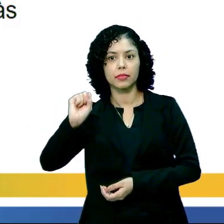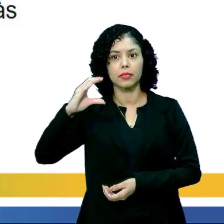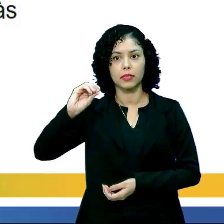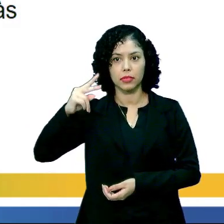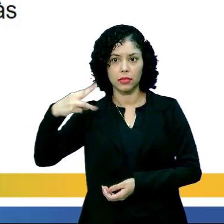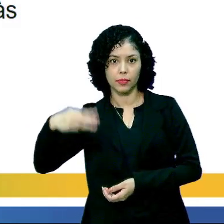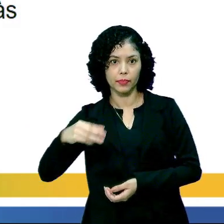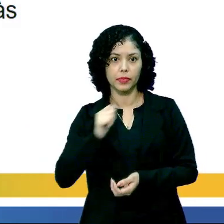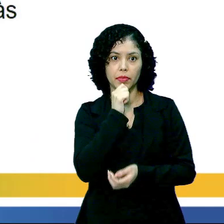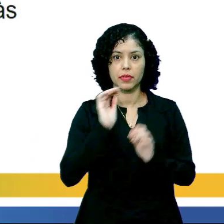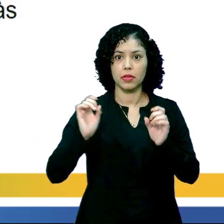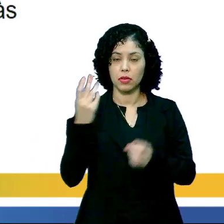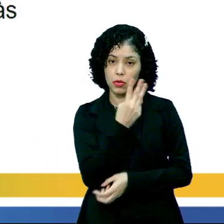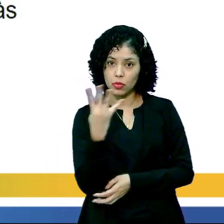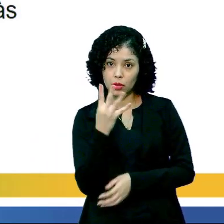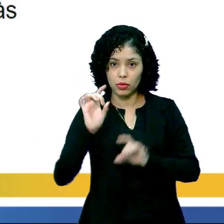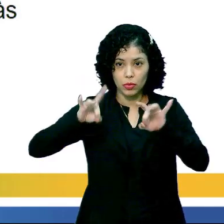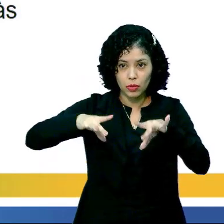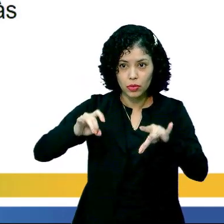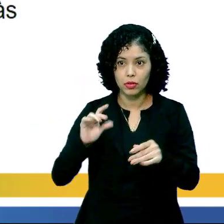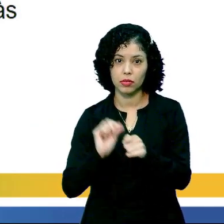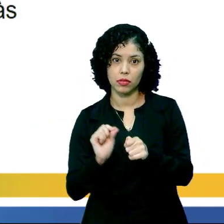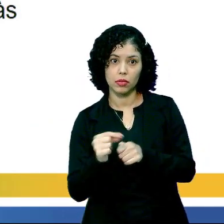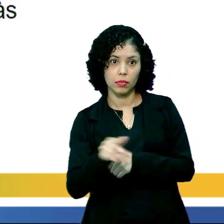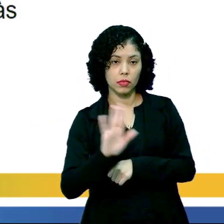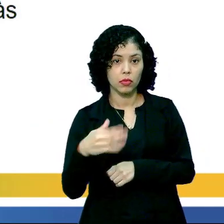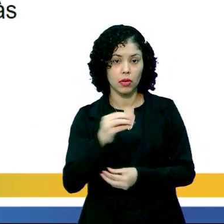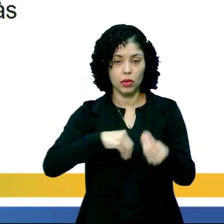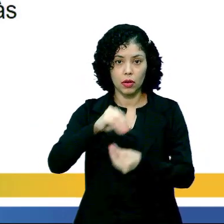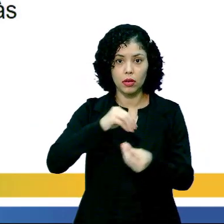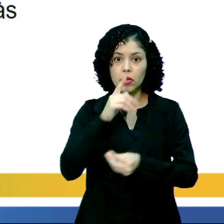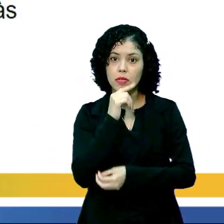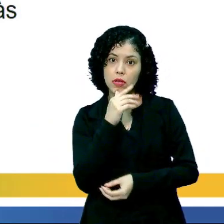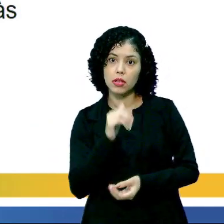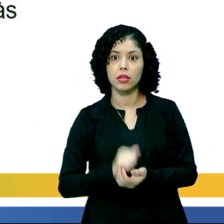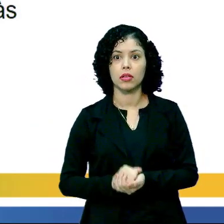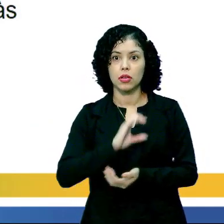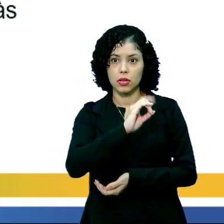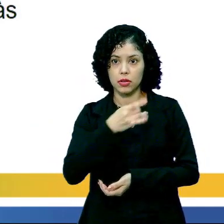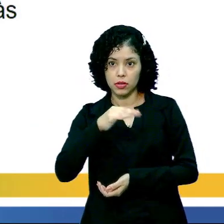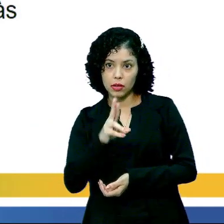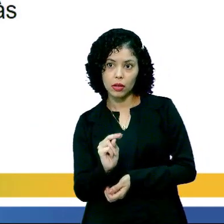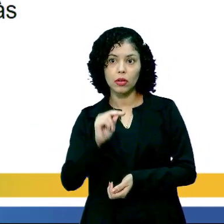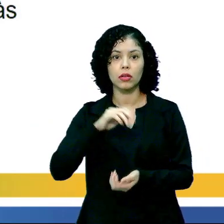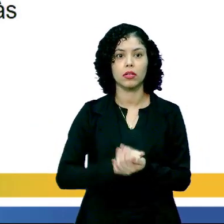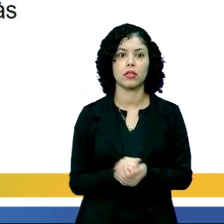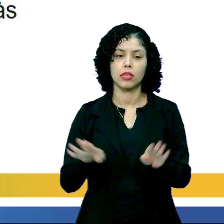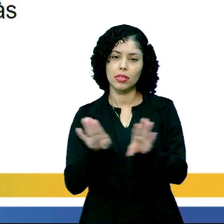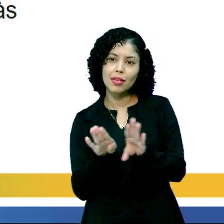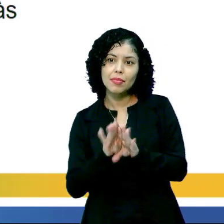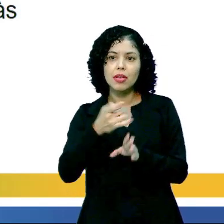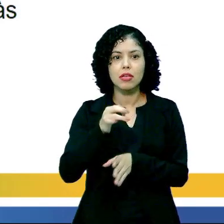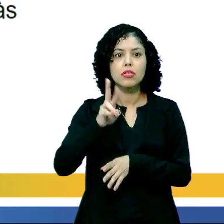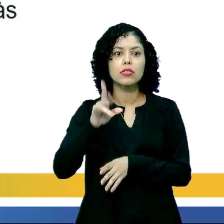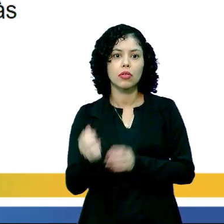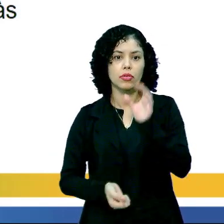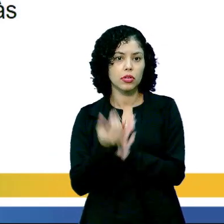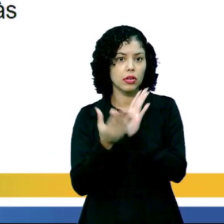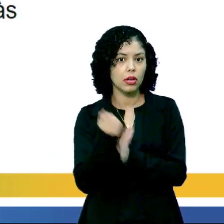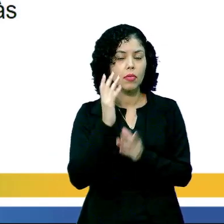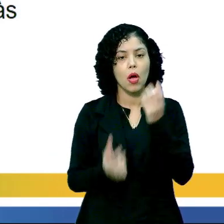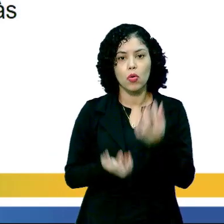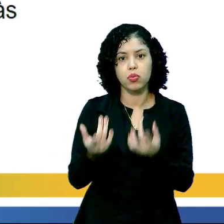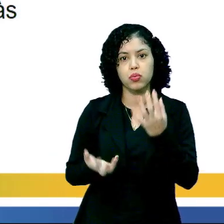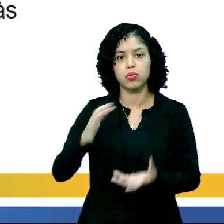esses quatro últimos são formados principalmente a partir da reação da água com o óxido de nitrogênio e de enxofre gerados